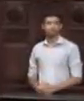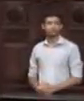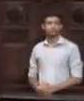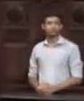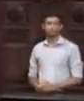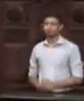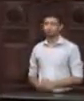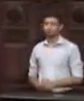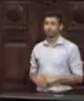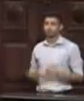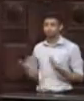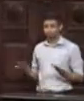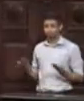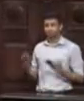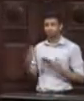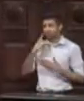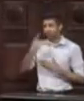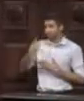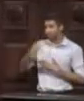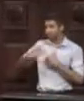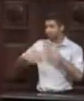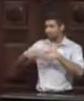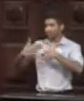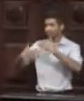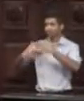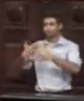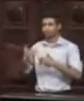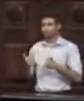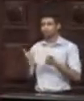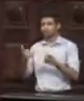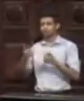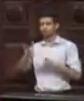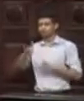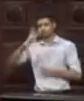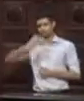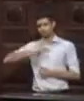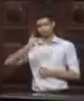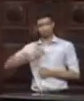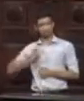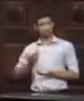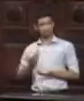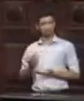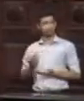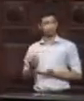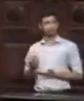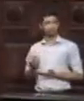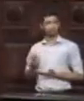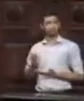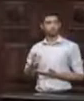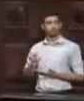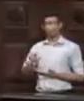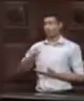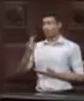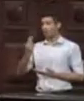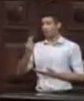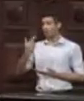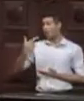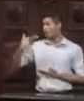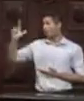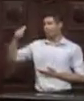atender interesses, talvez até pessoais, interesses, outros que não os